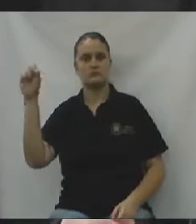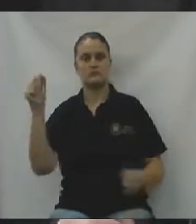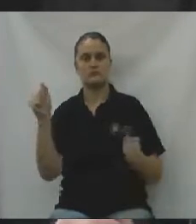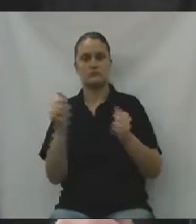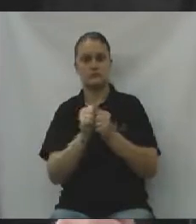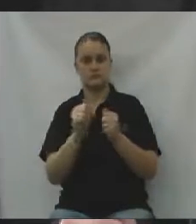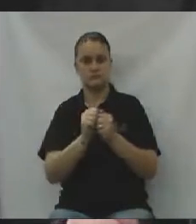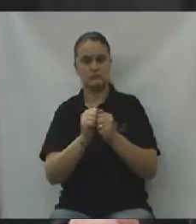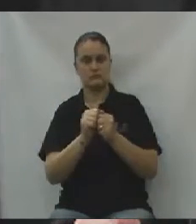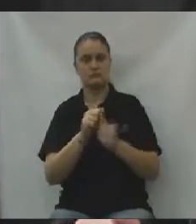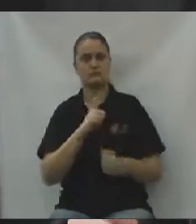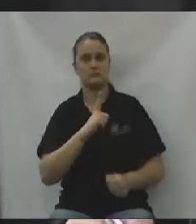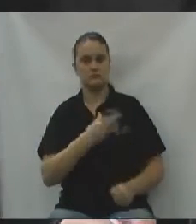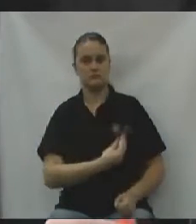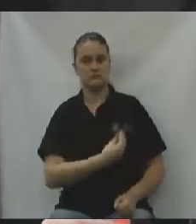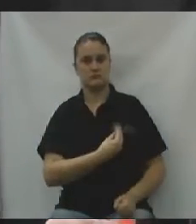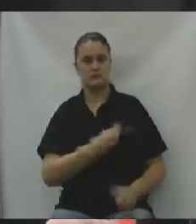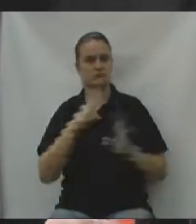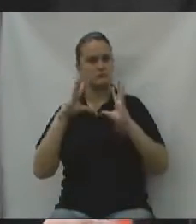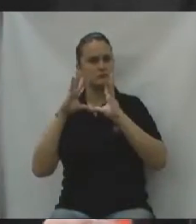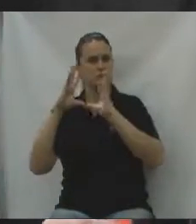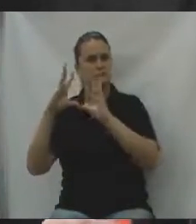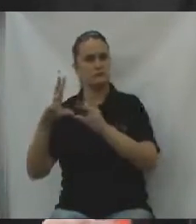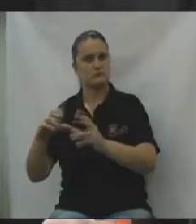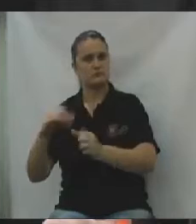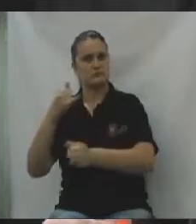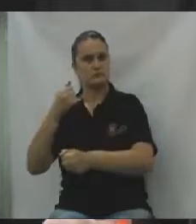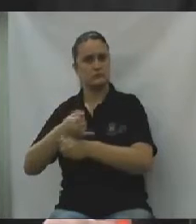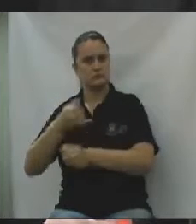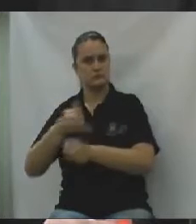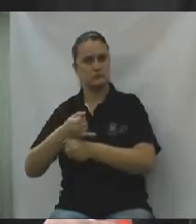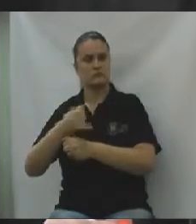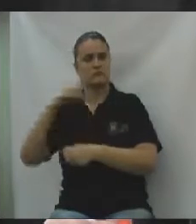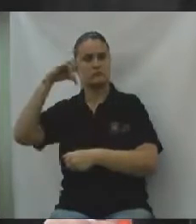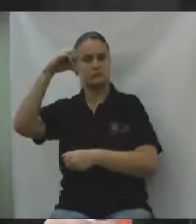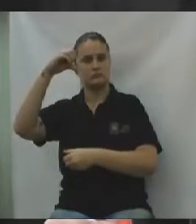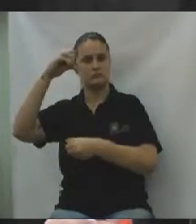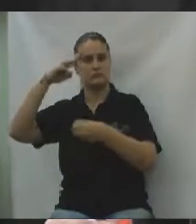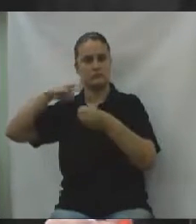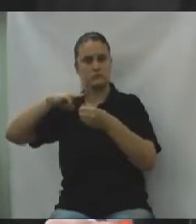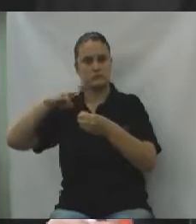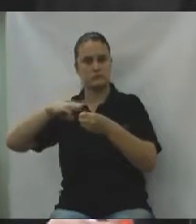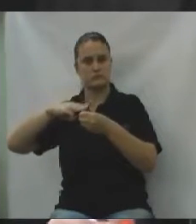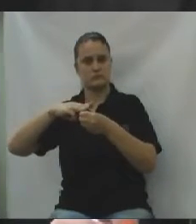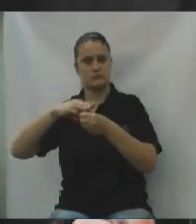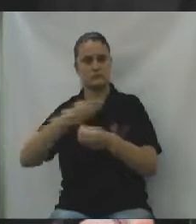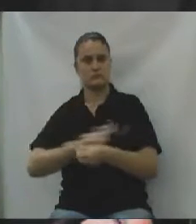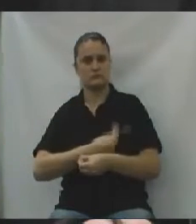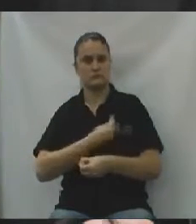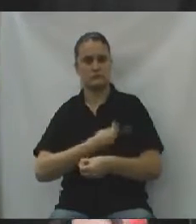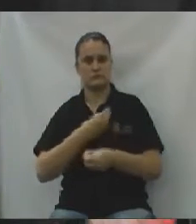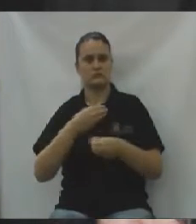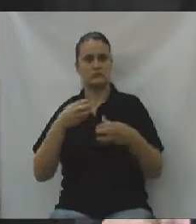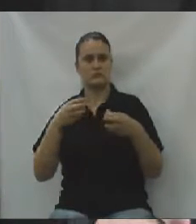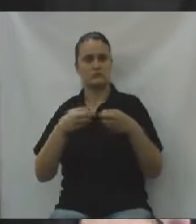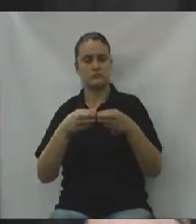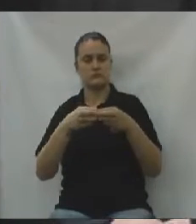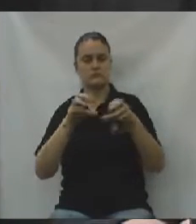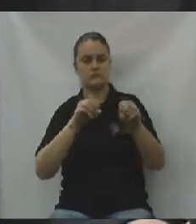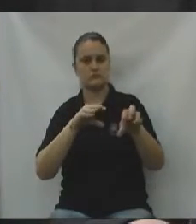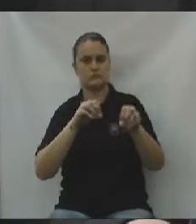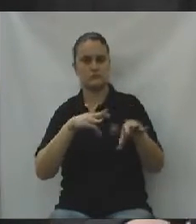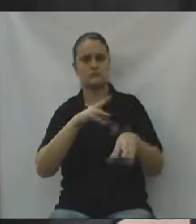nesse momento, com a presença de todos os diretores dos 9 municípios que pertencem ao Núcleo Regional de Educação,